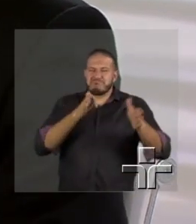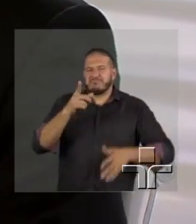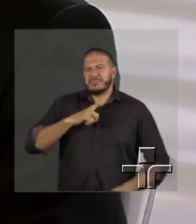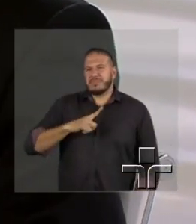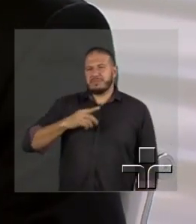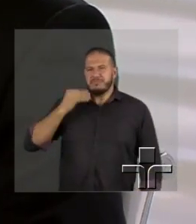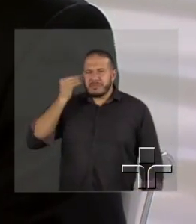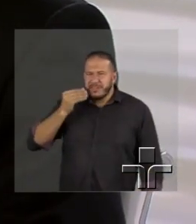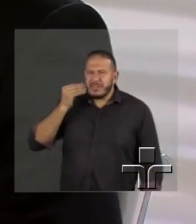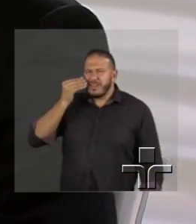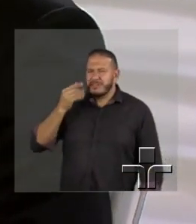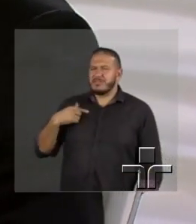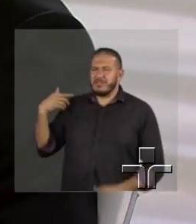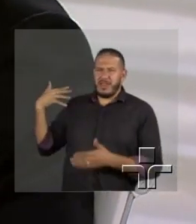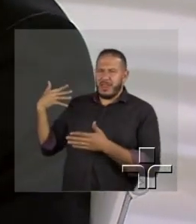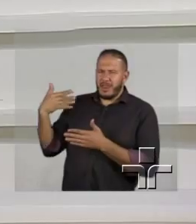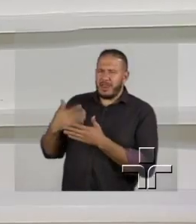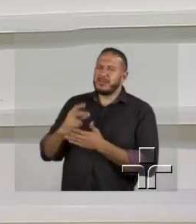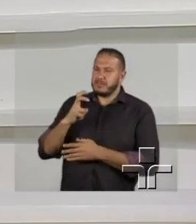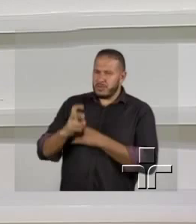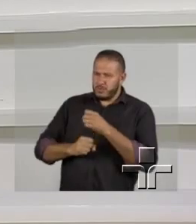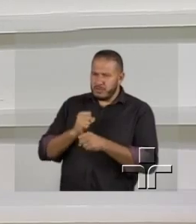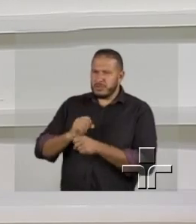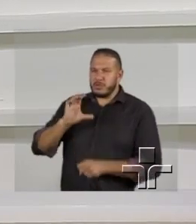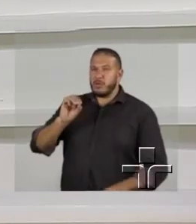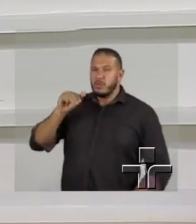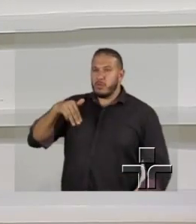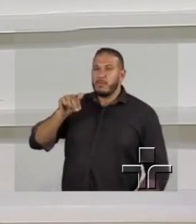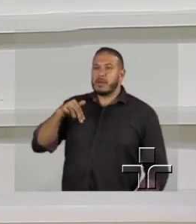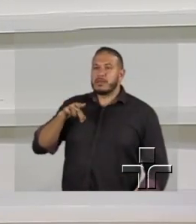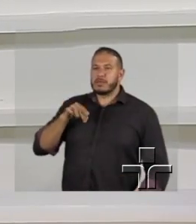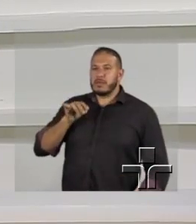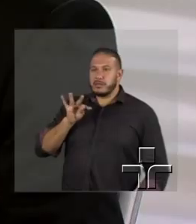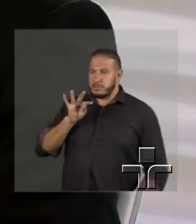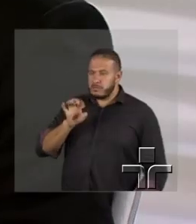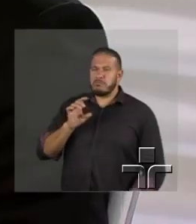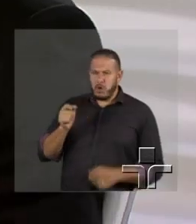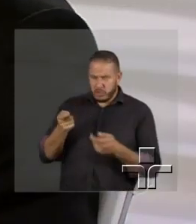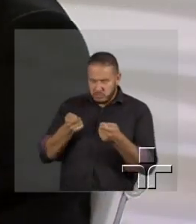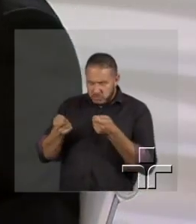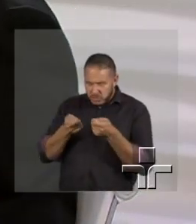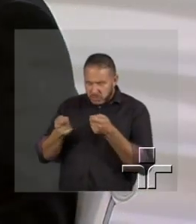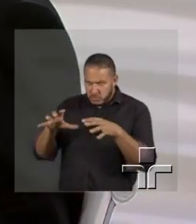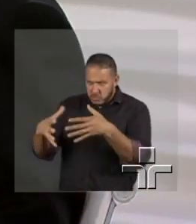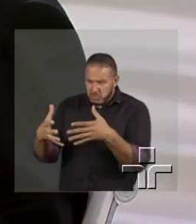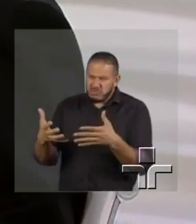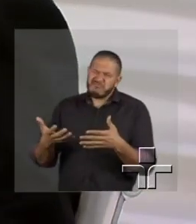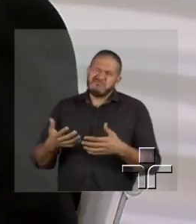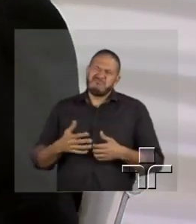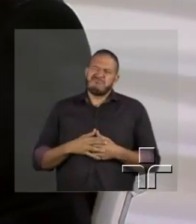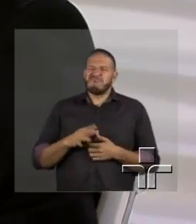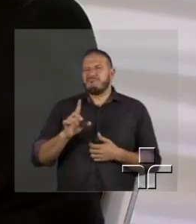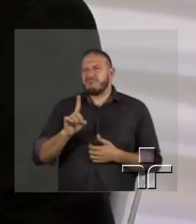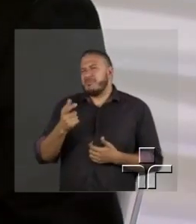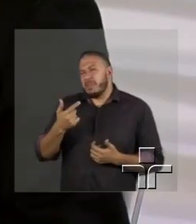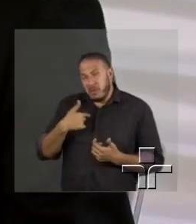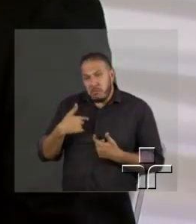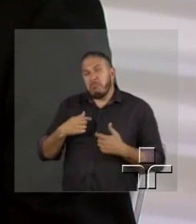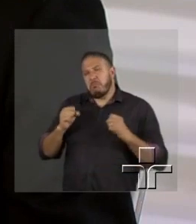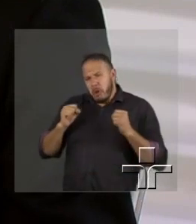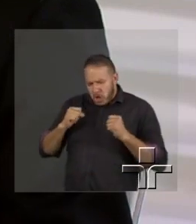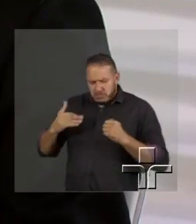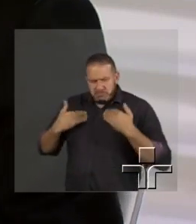disso, o senhor acredita que foi uma decisão sábia do juiz Sérgio Moro aceitar ser ministro da